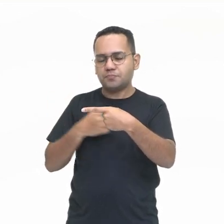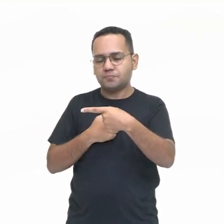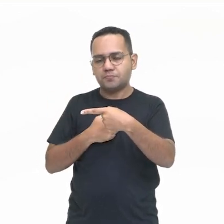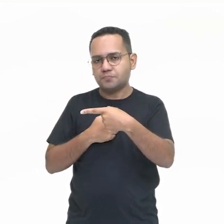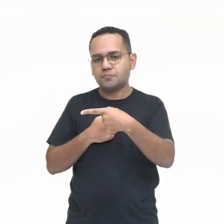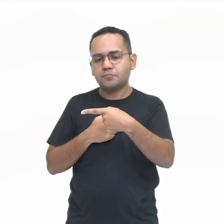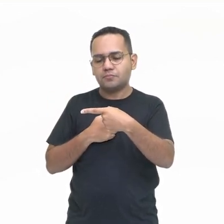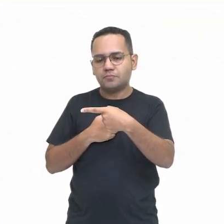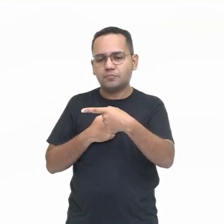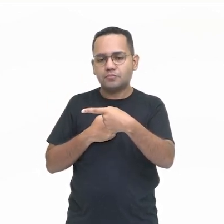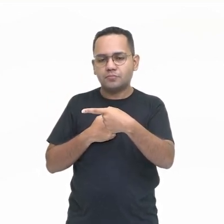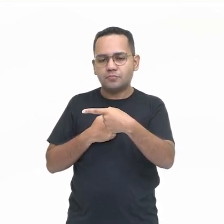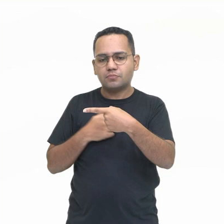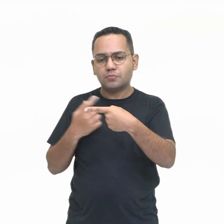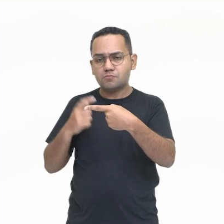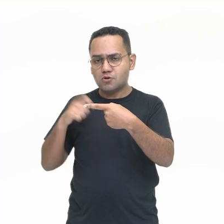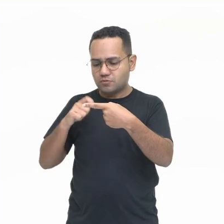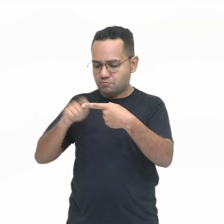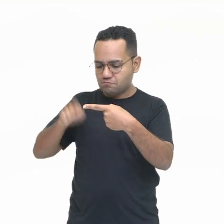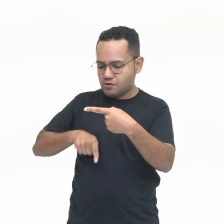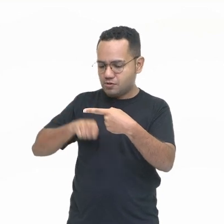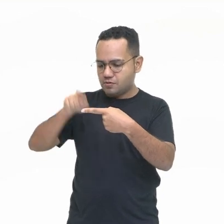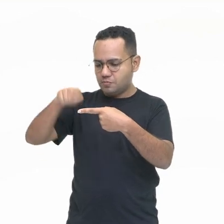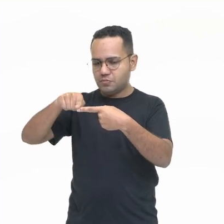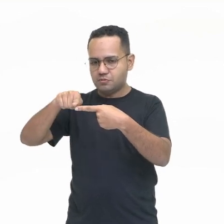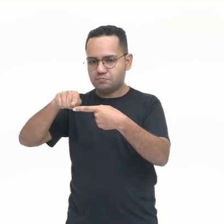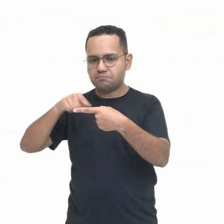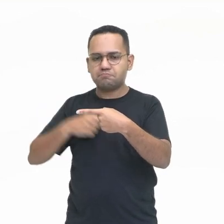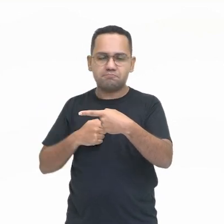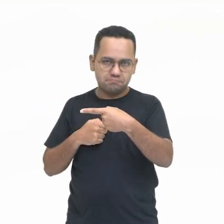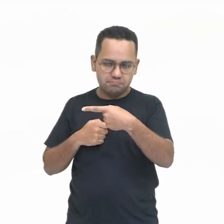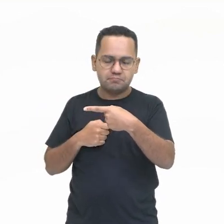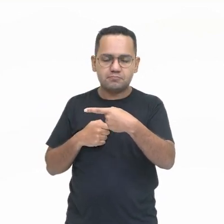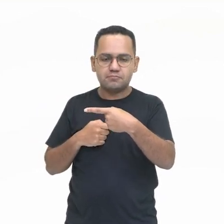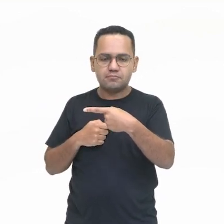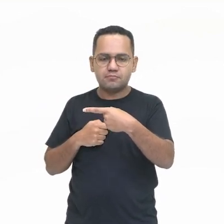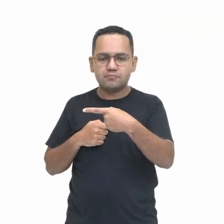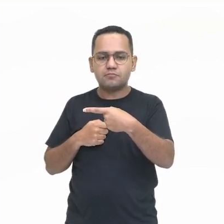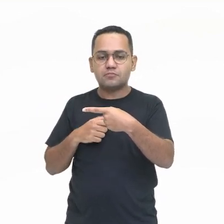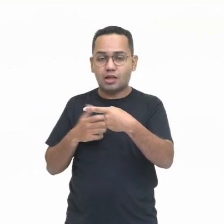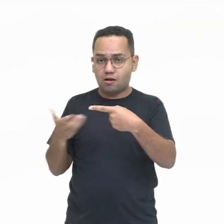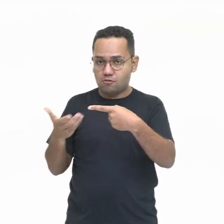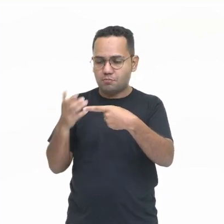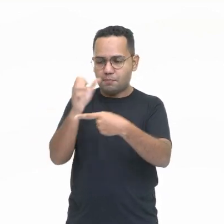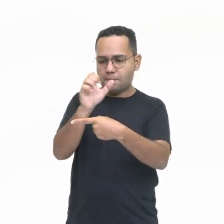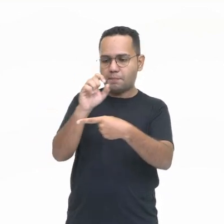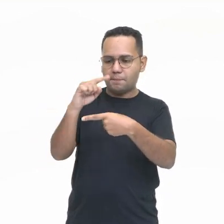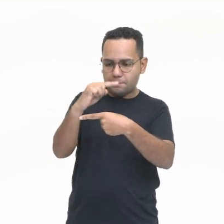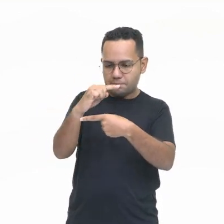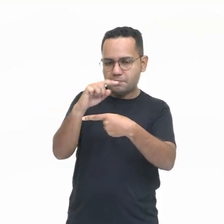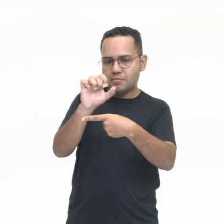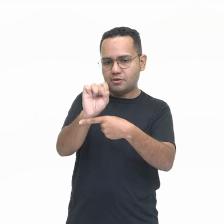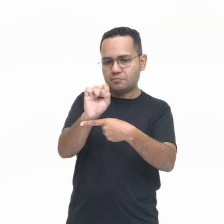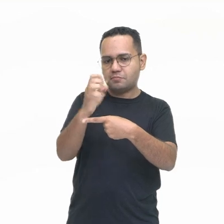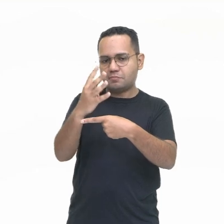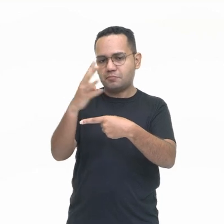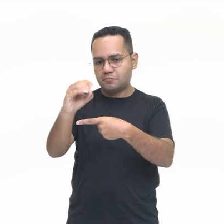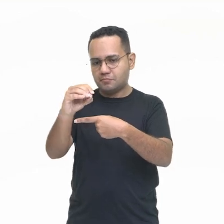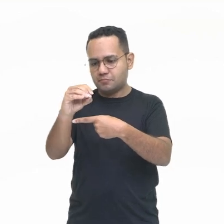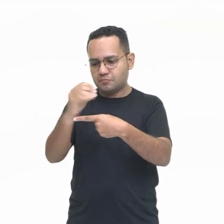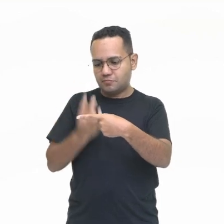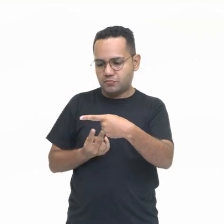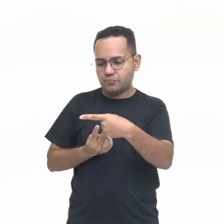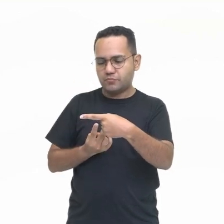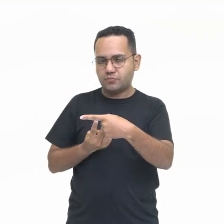dividido por menos 20. Para simplificar, ó, podemos cortar esse zero com esse, menos divisão de sinais iguais, resultado